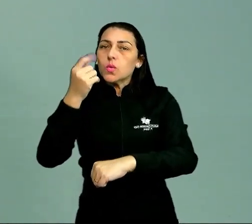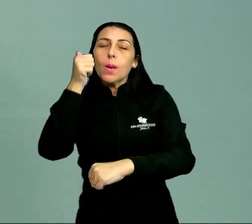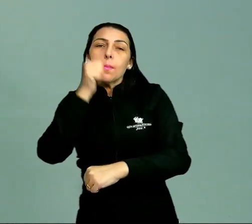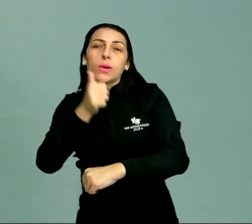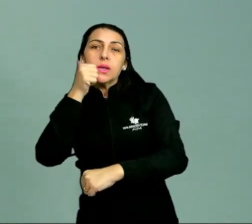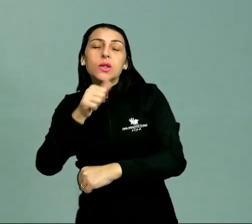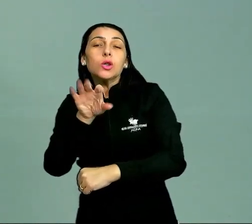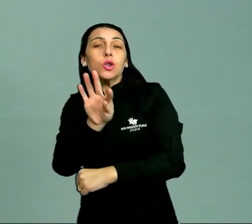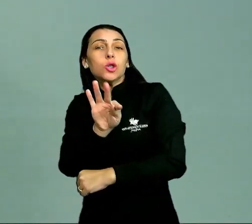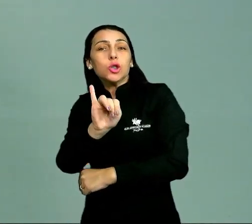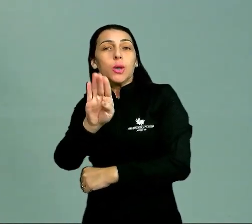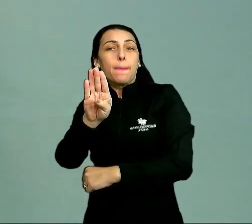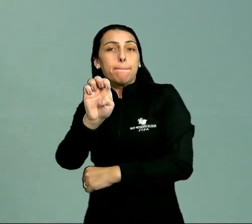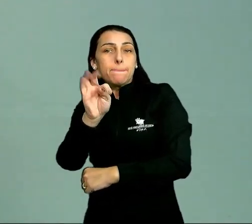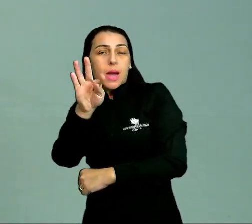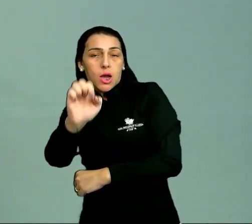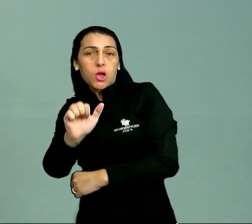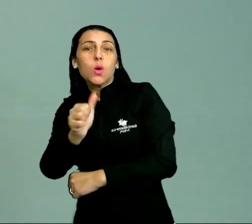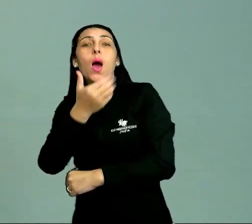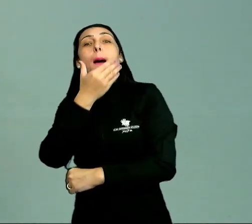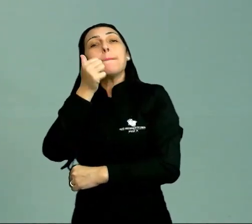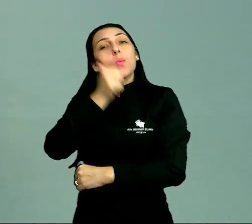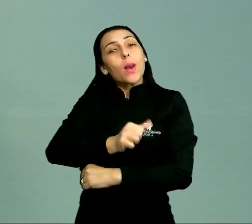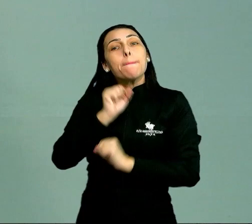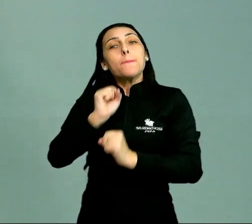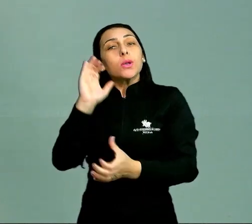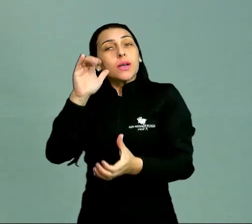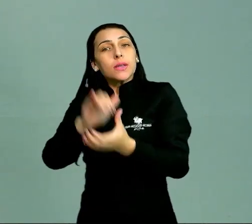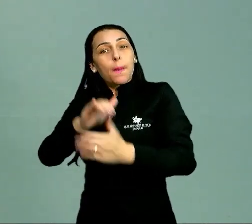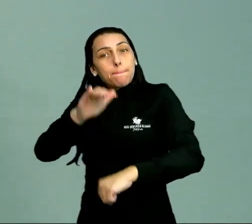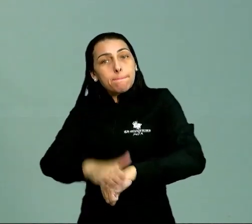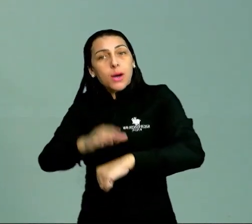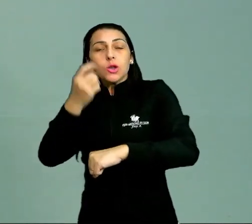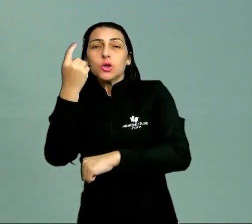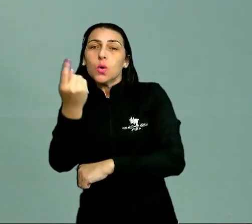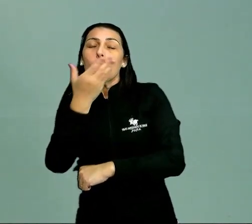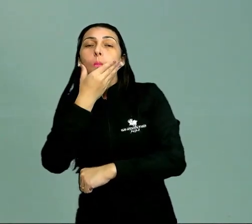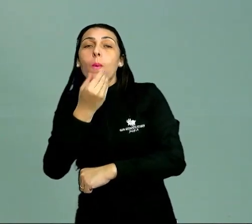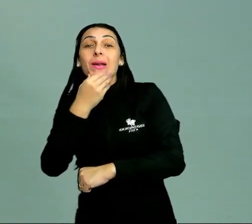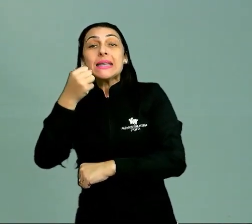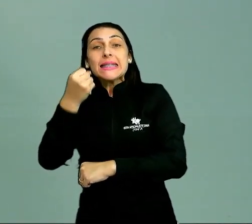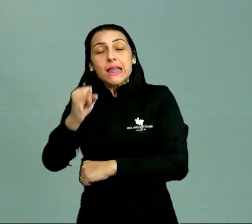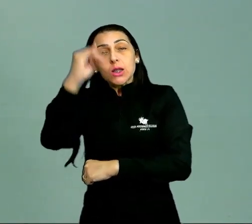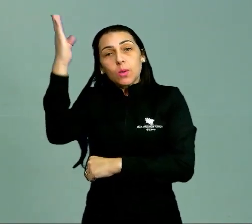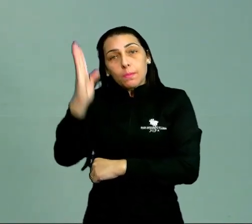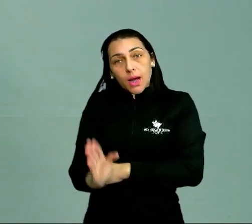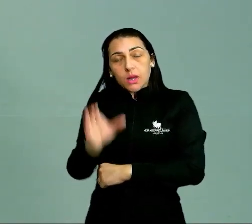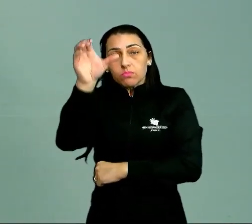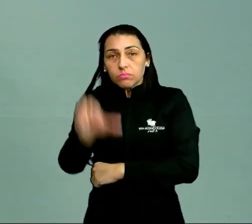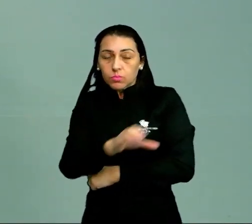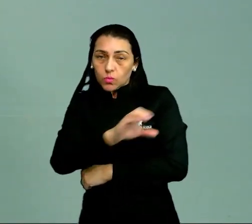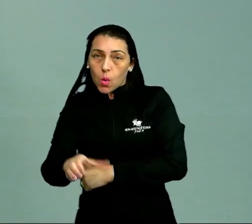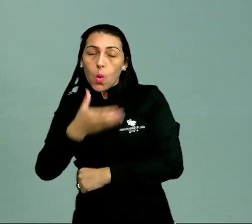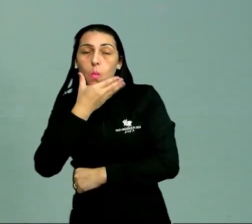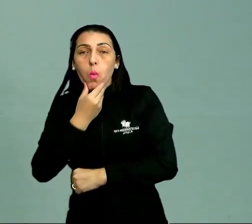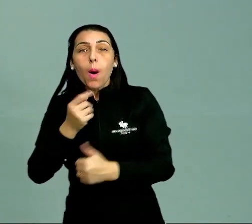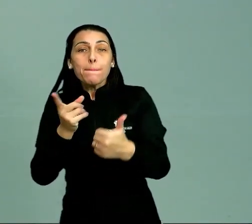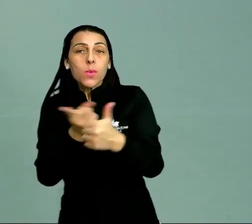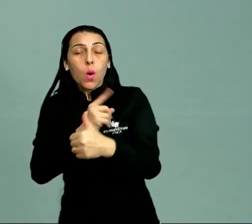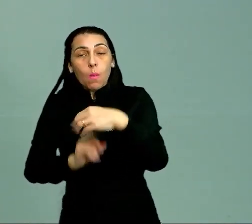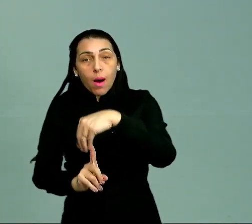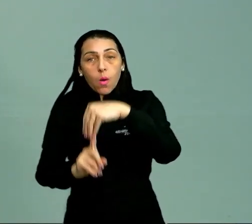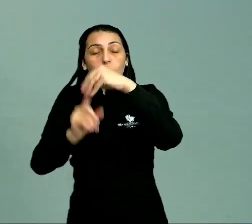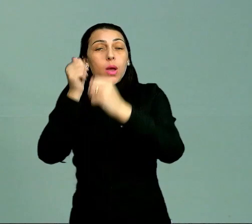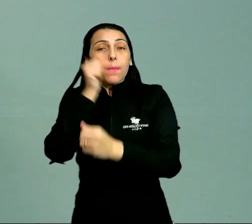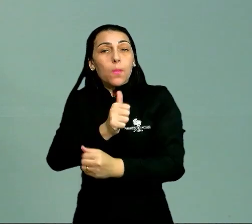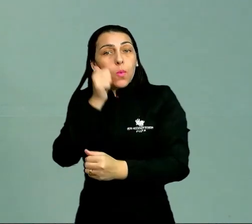no Tibete, a mulher pode casar com mais de um homem. Se eu estiver no Brasil, onde prevalece o cristianismo, o homem casa com a única mulher,